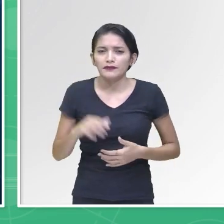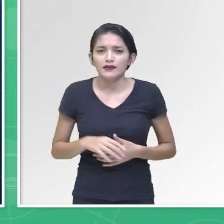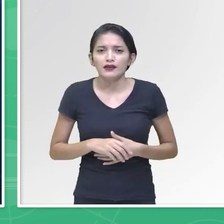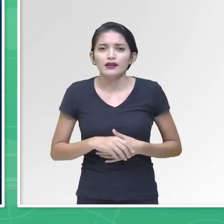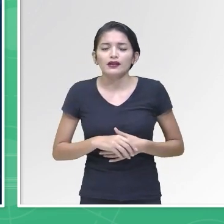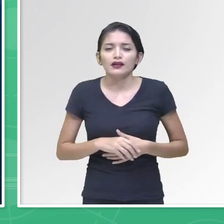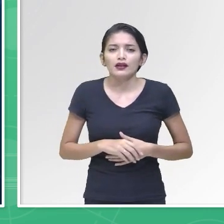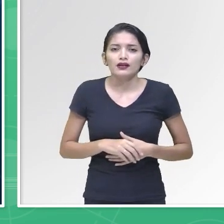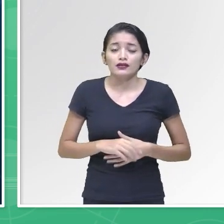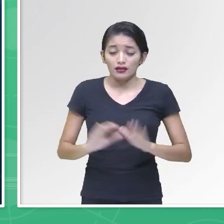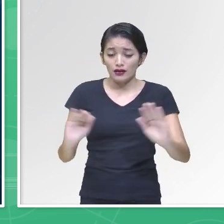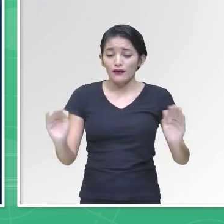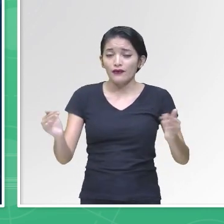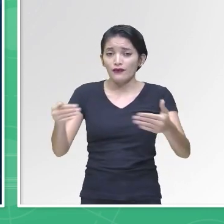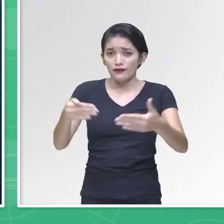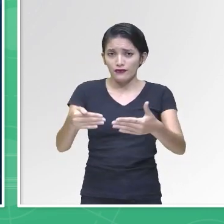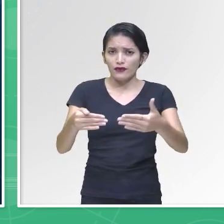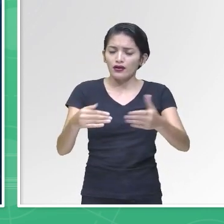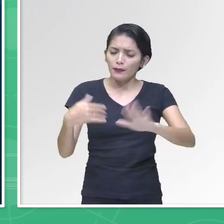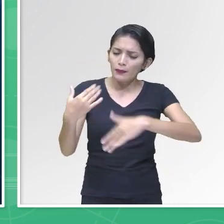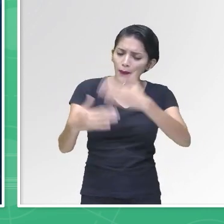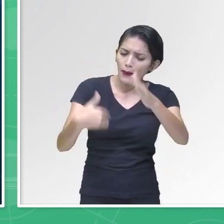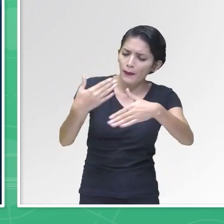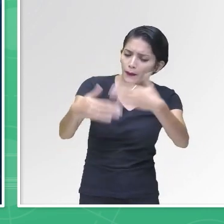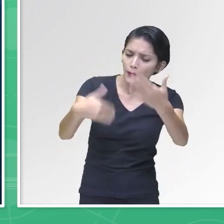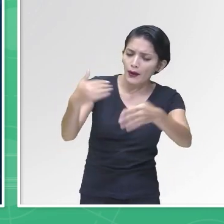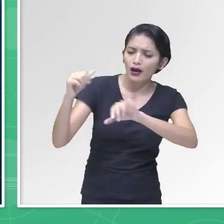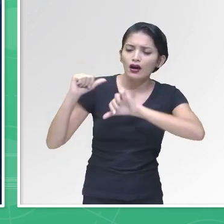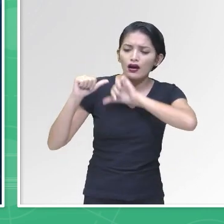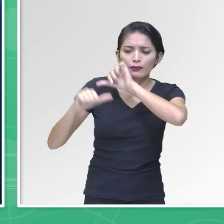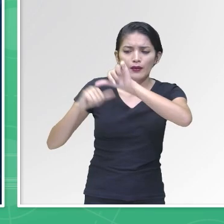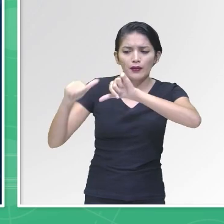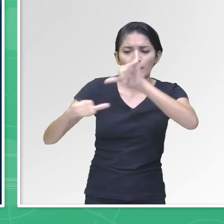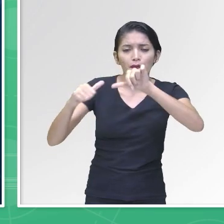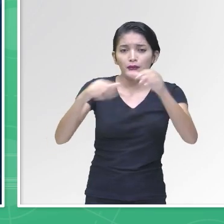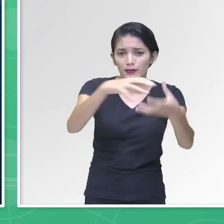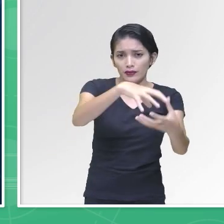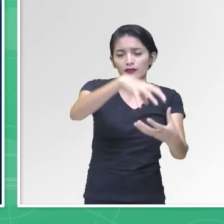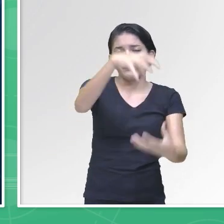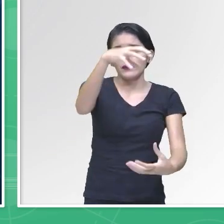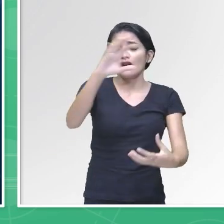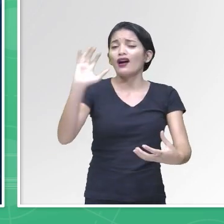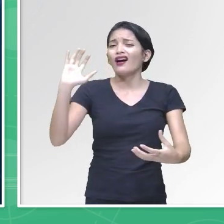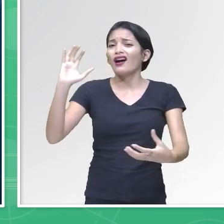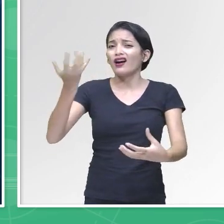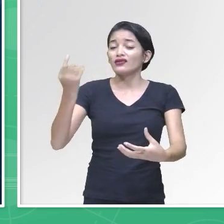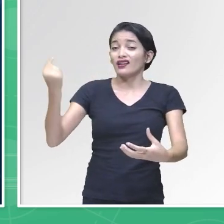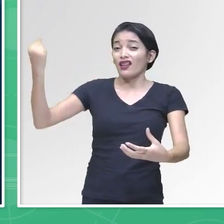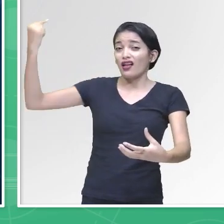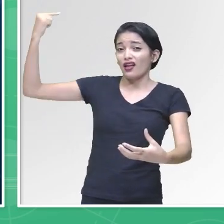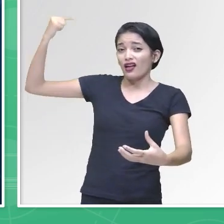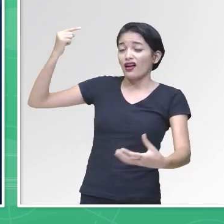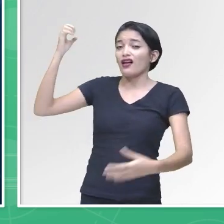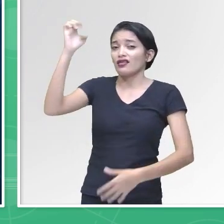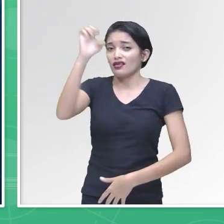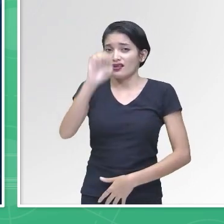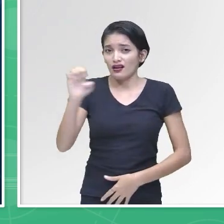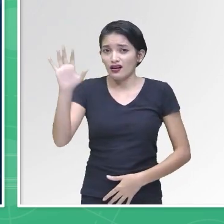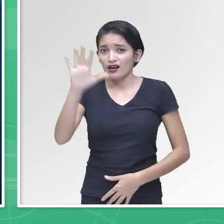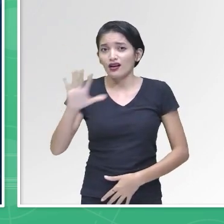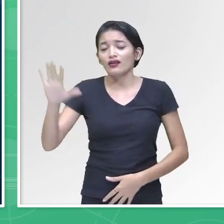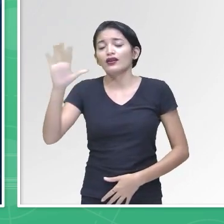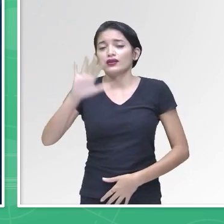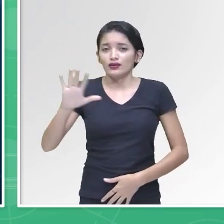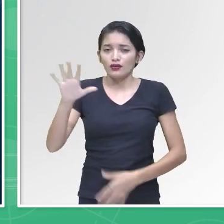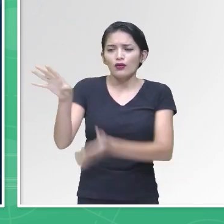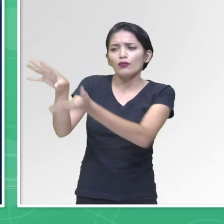inicialmente centradas no processo de transição para a vida adulta, eles ocorreram lá na Europa, tendo como referência